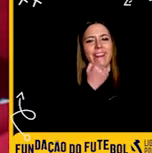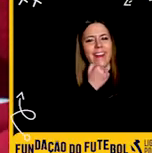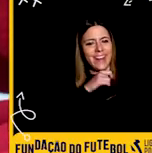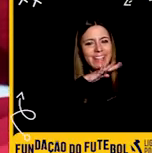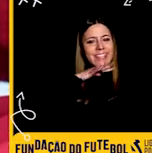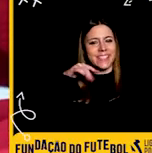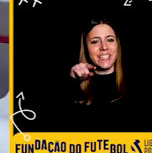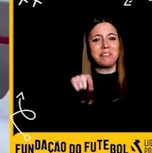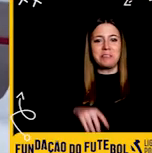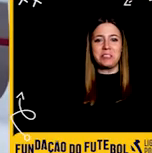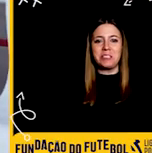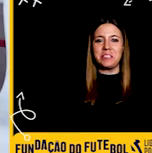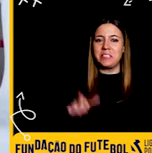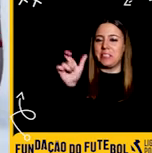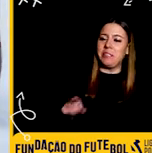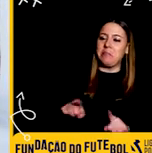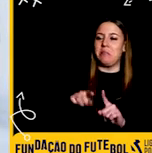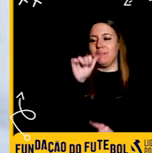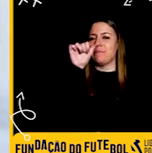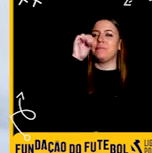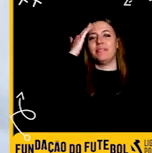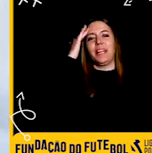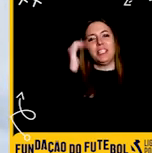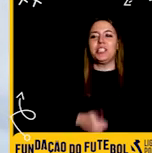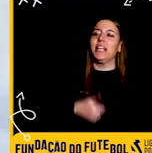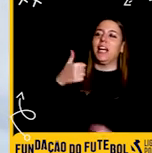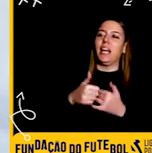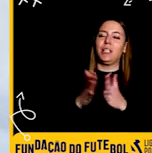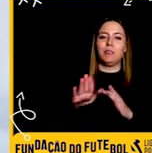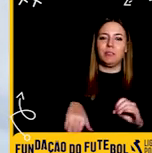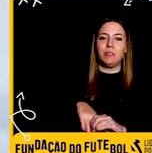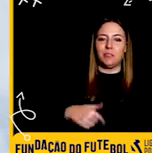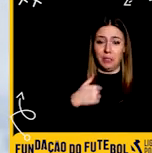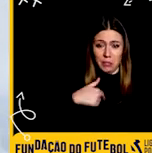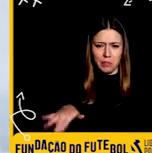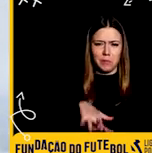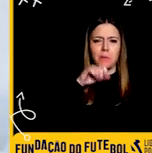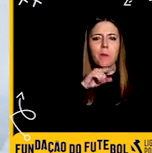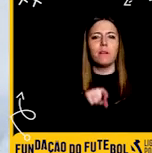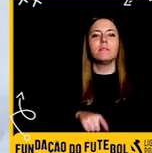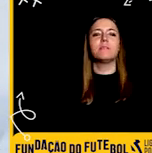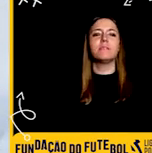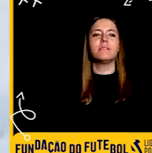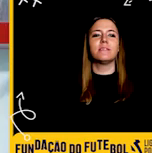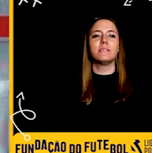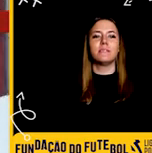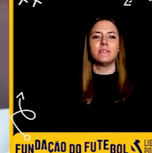Está engraçado isto. Ainda por cima este gajo tem a mania que ganha os jogadores. Sou o gajo para participar nisto.